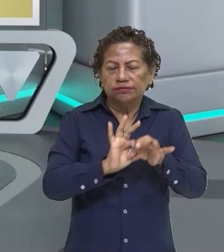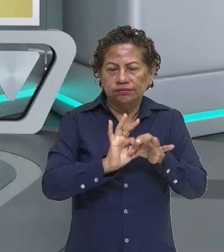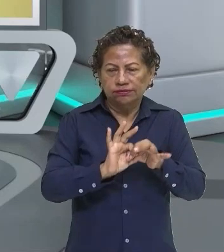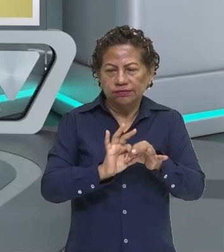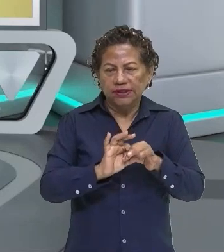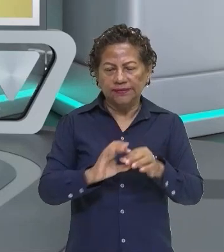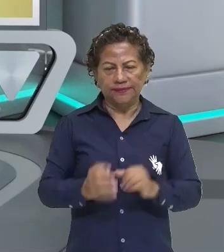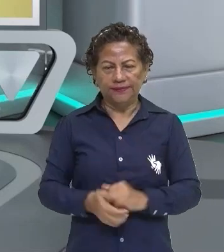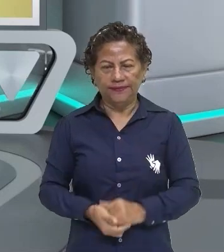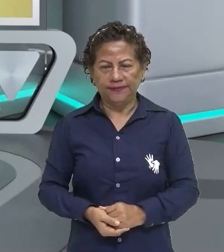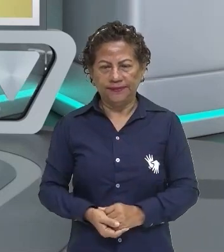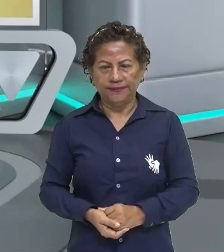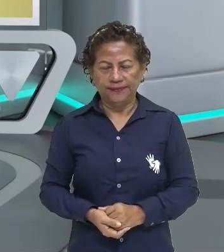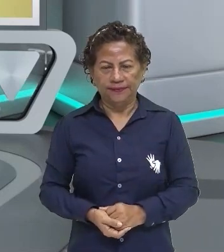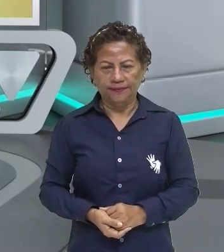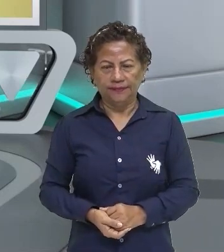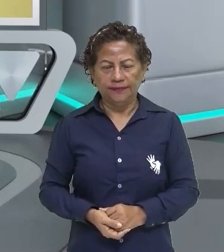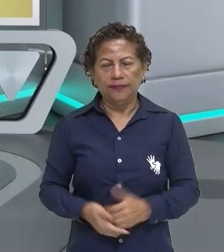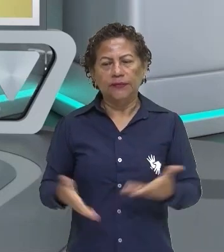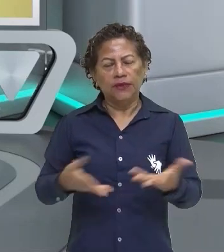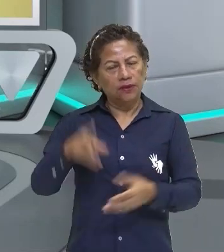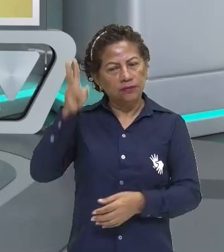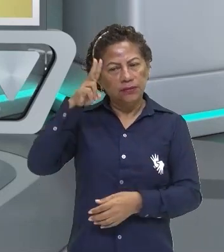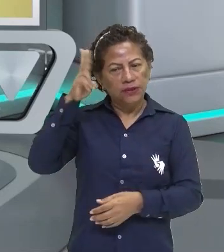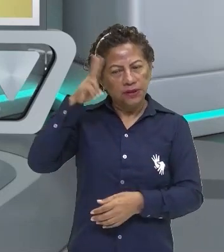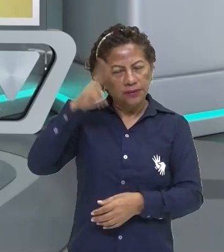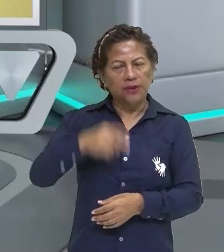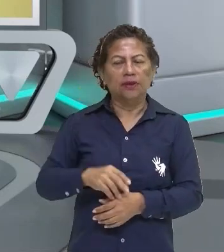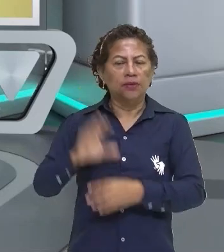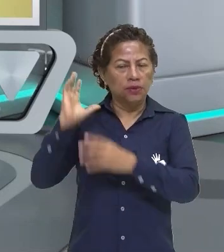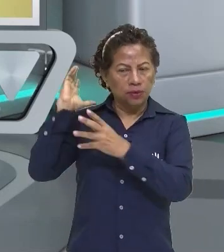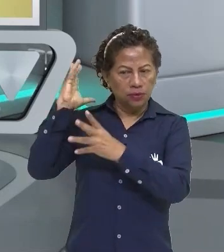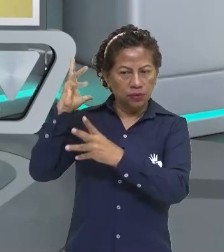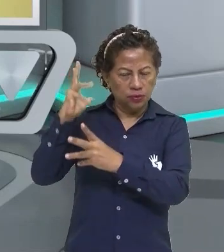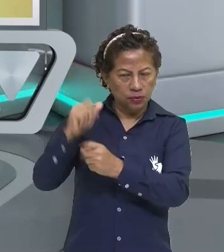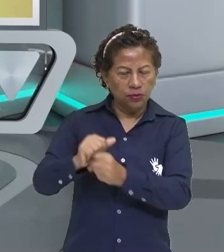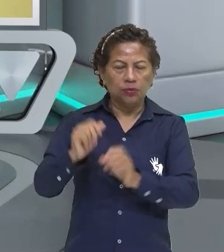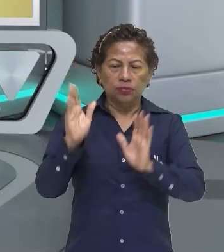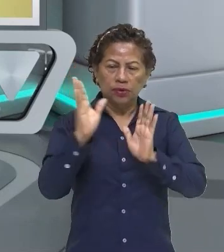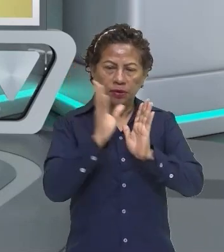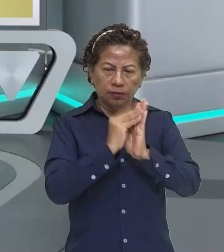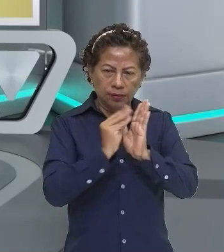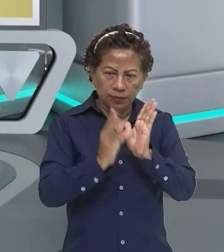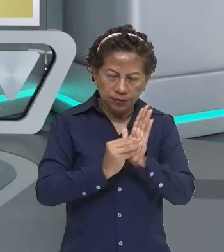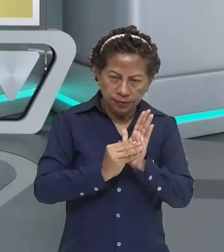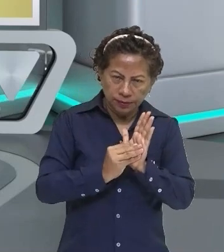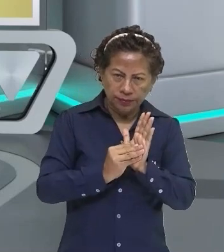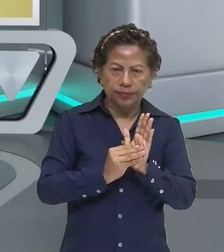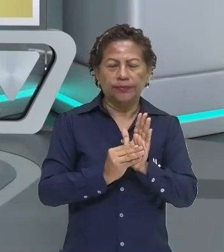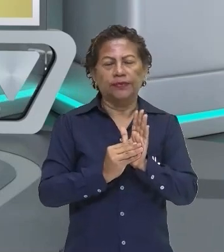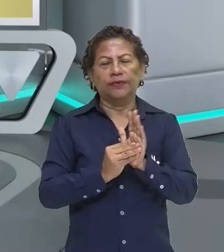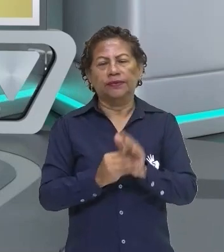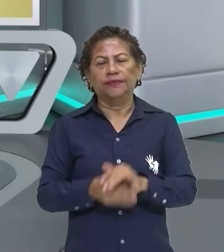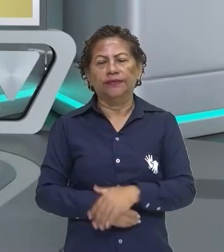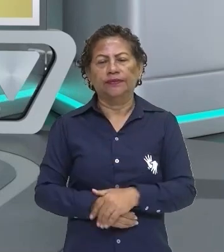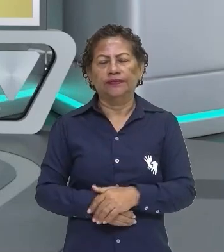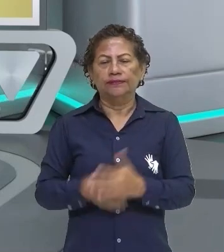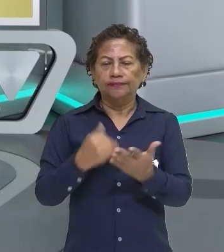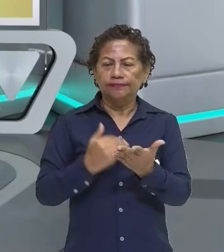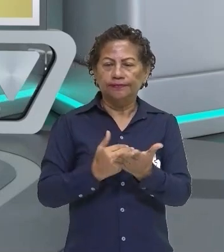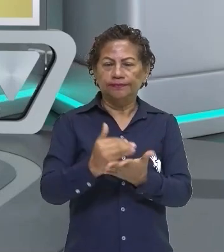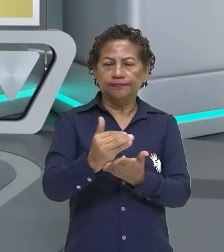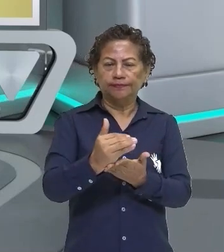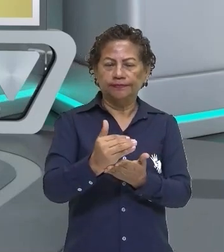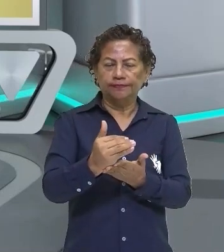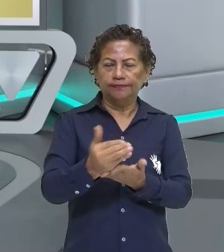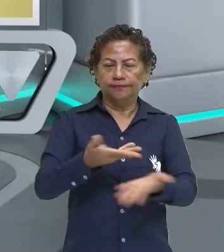Ok? Agora que nós lembramos, né, um pouco do nosso conteúdo dessa quarta unidade, vamos começar com as